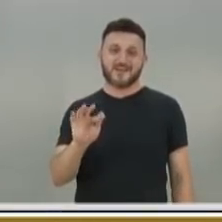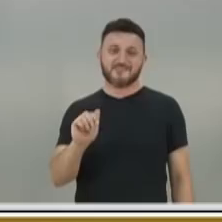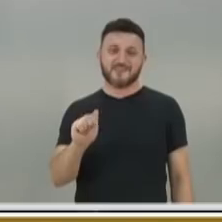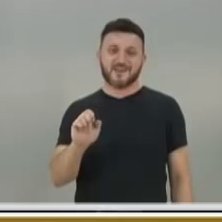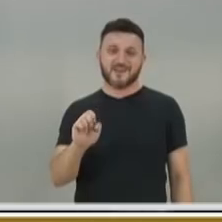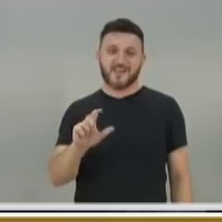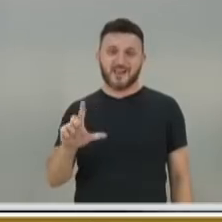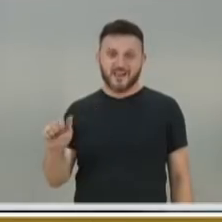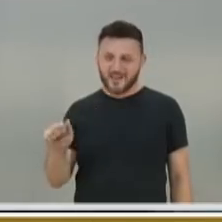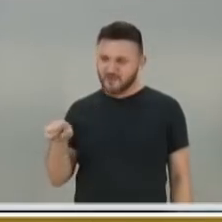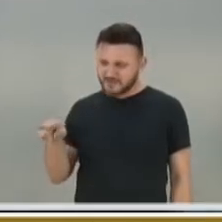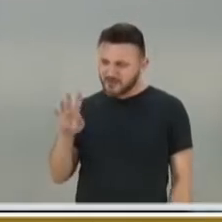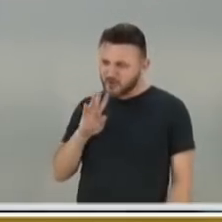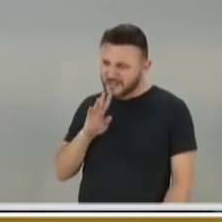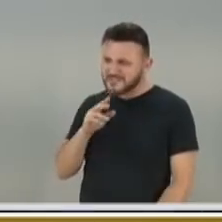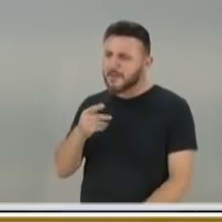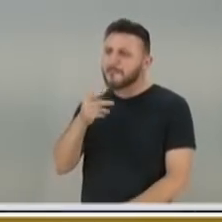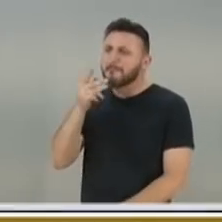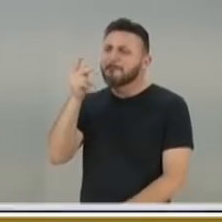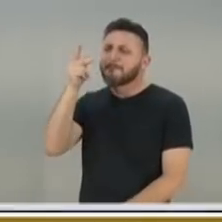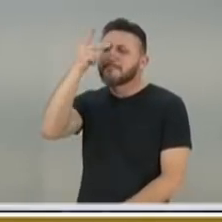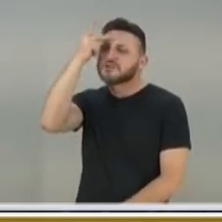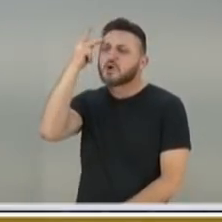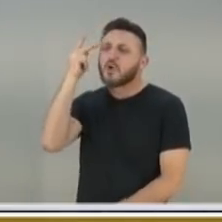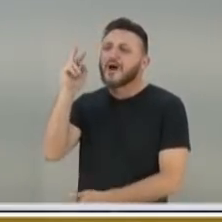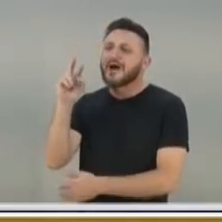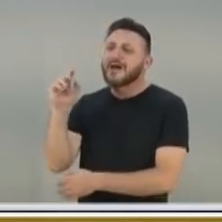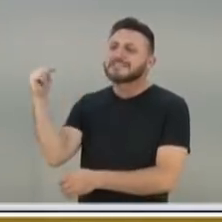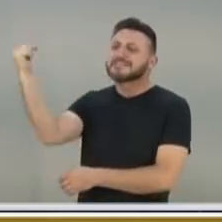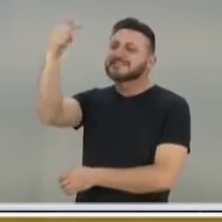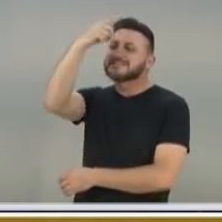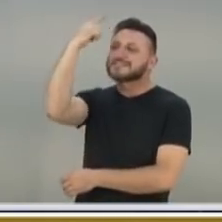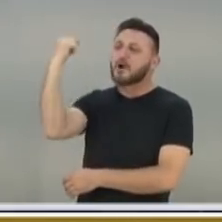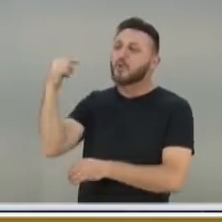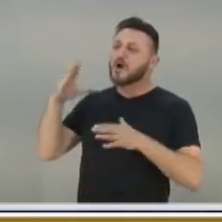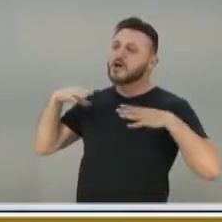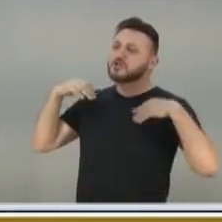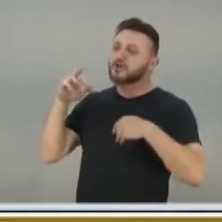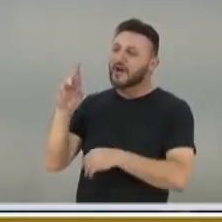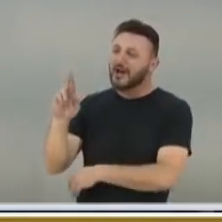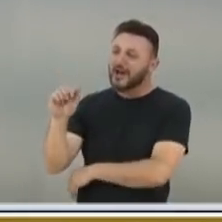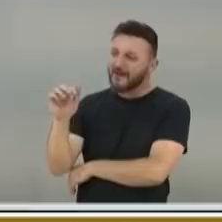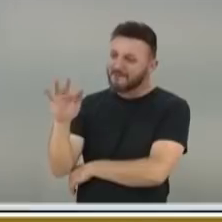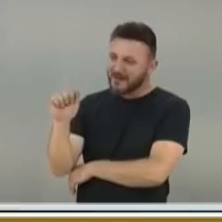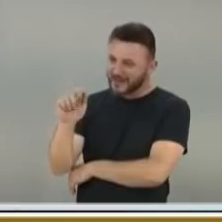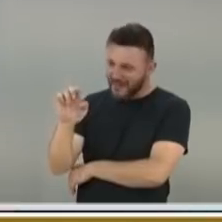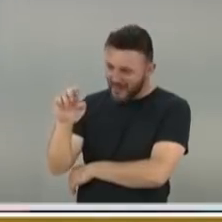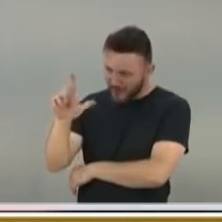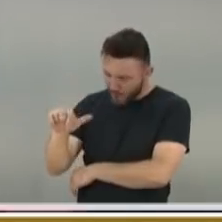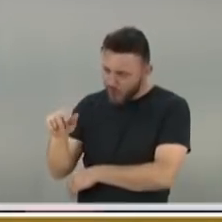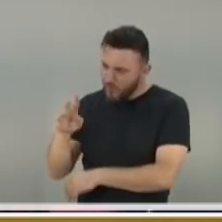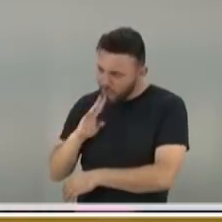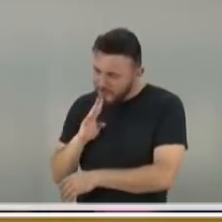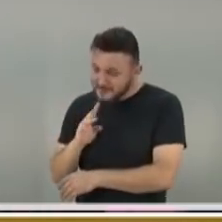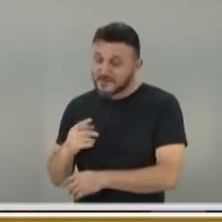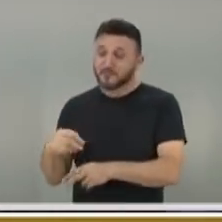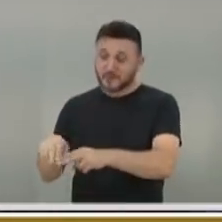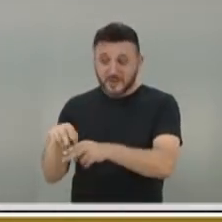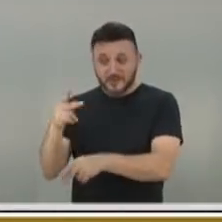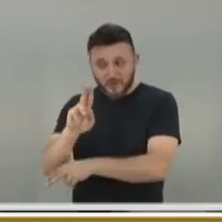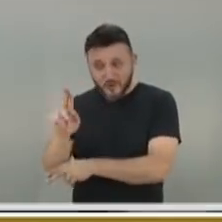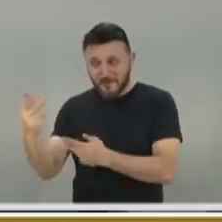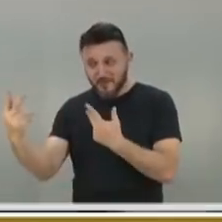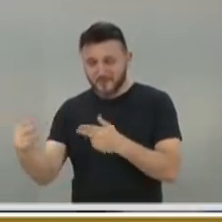Rafael? É seu nome por causa dele, São Rafael. Olha, eles também trabalham com a família, num